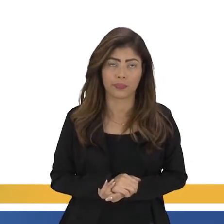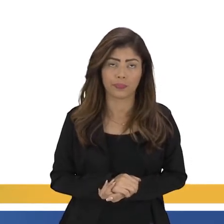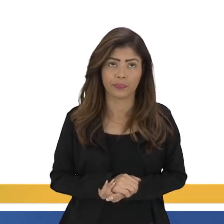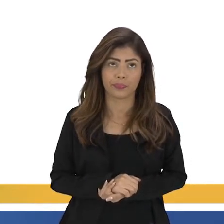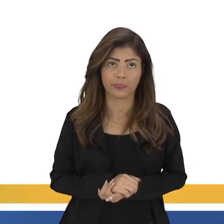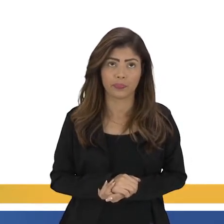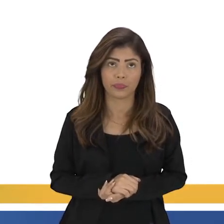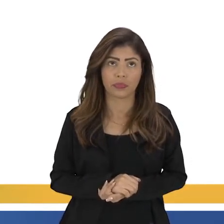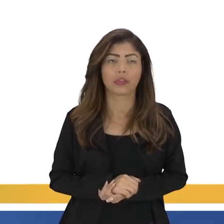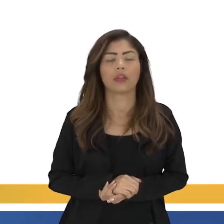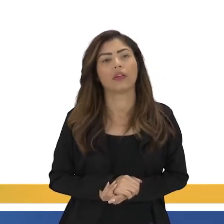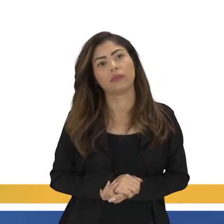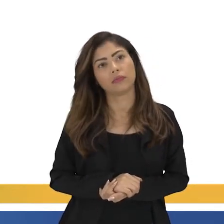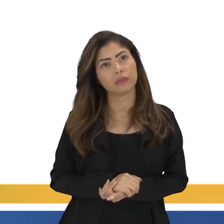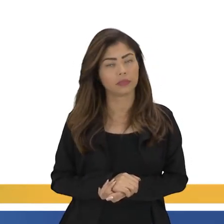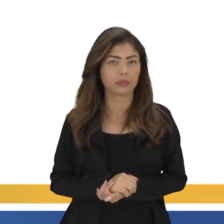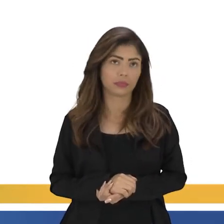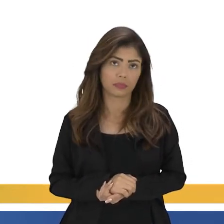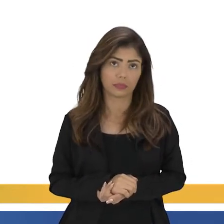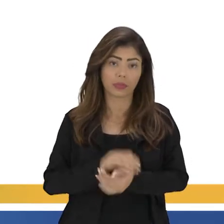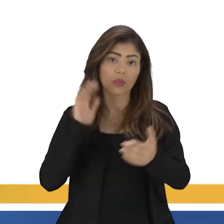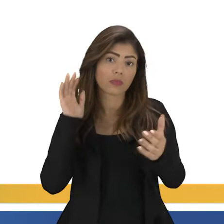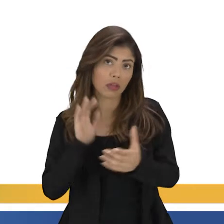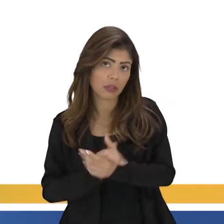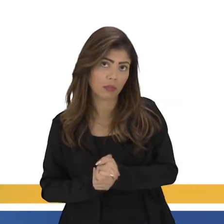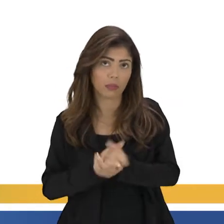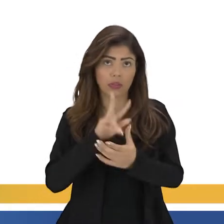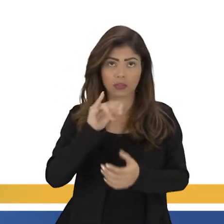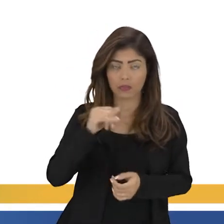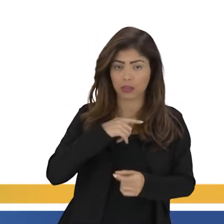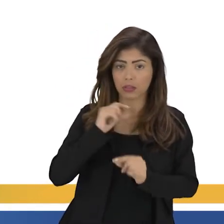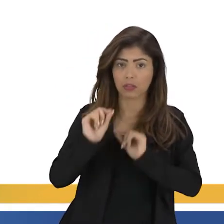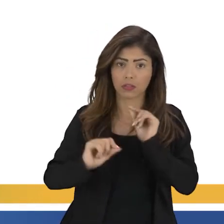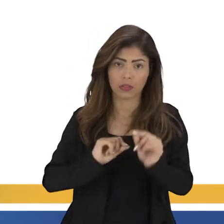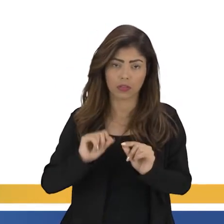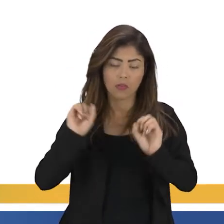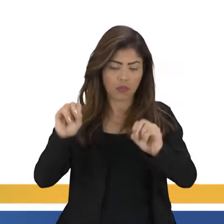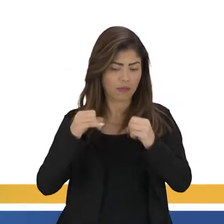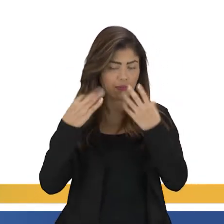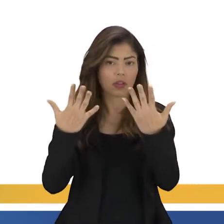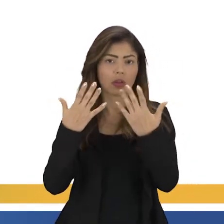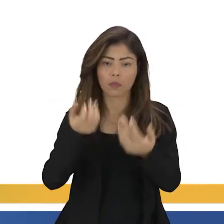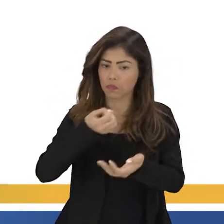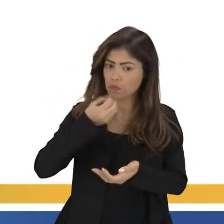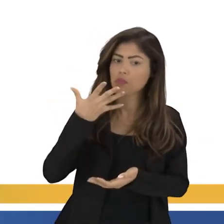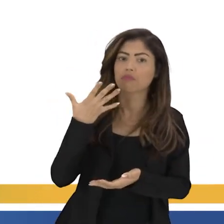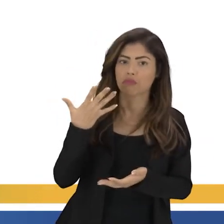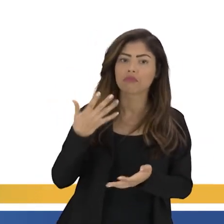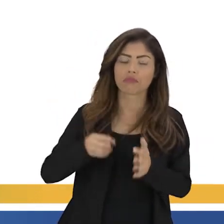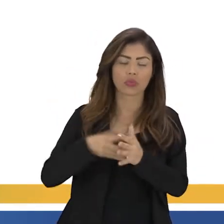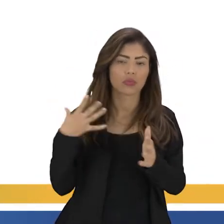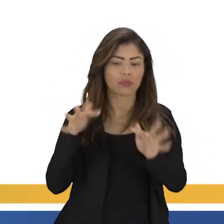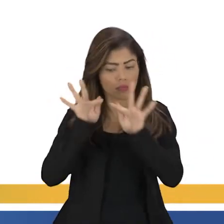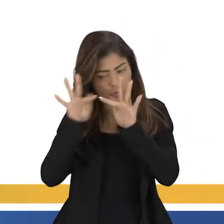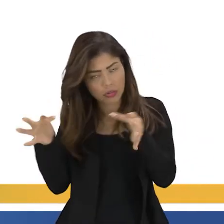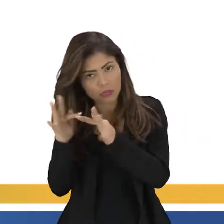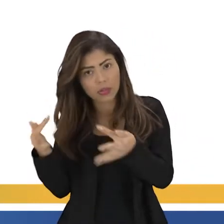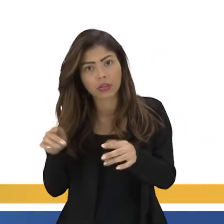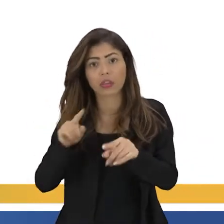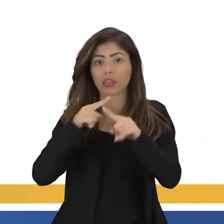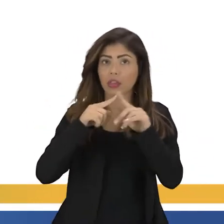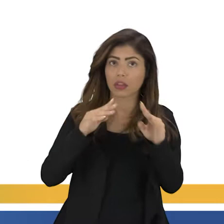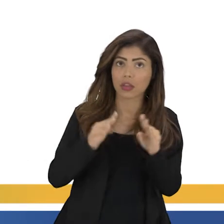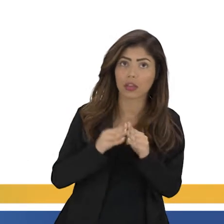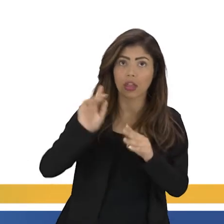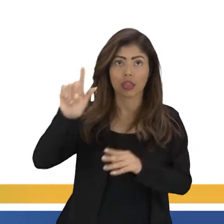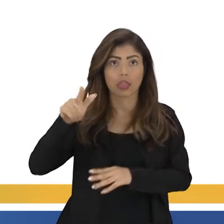de la novia. O casamento será uma cerimônia muito simples, na igreja